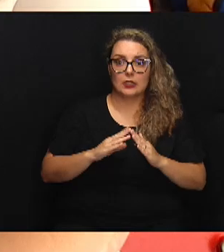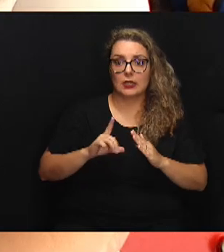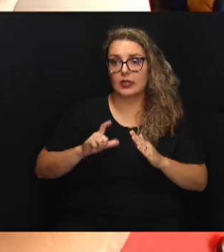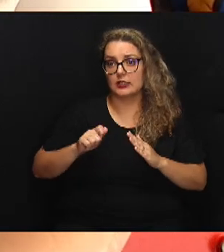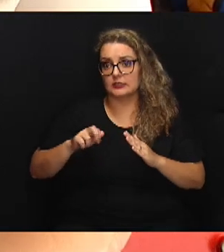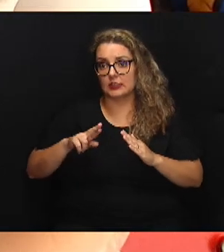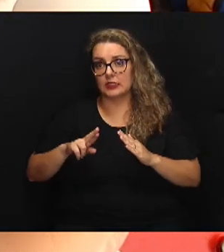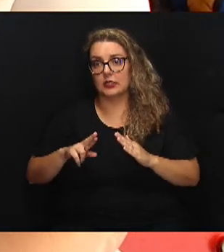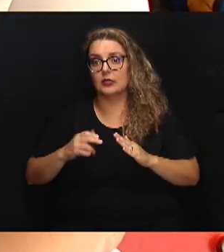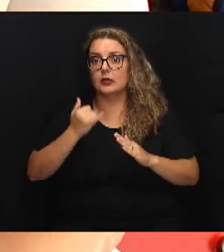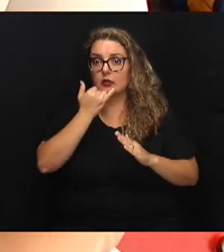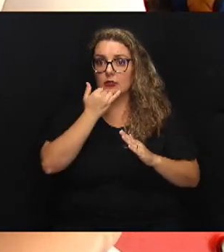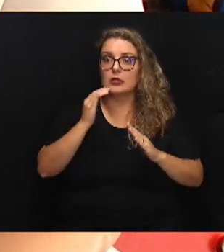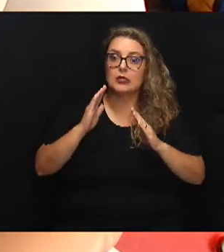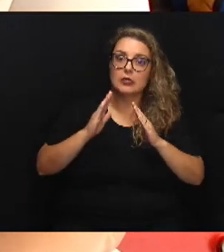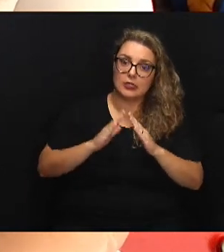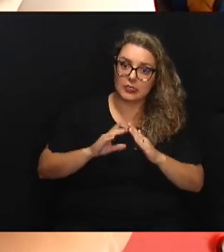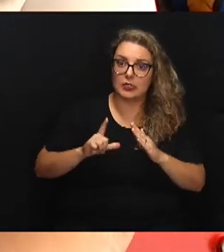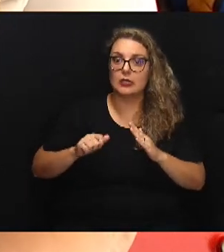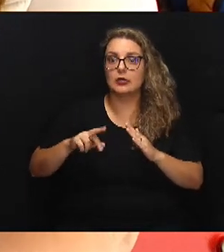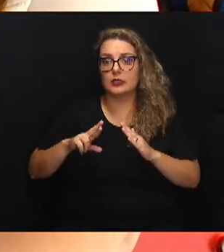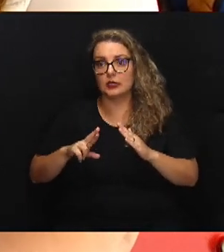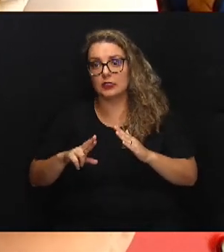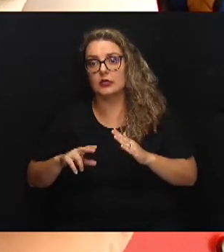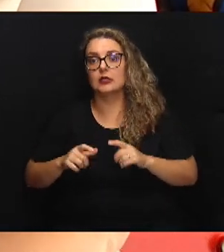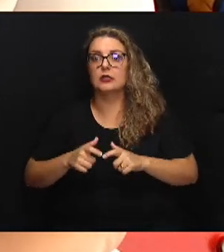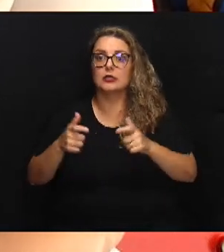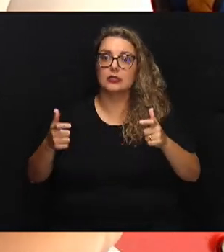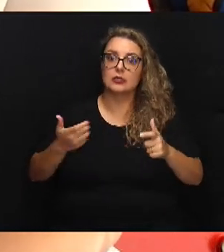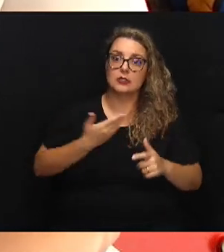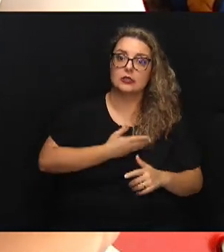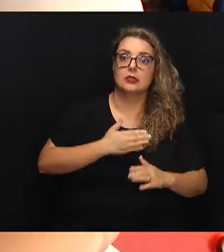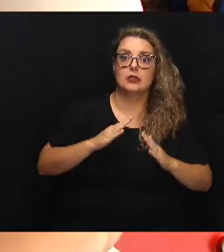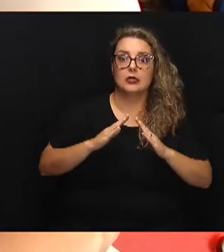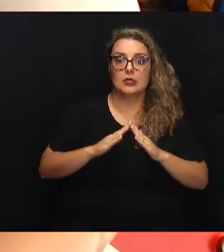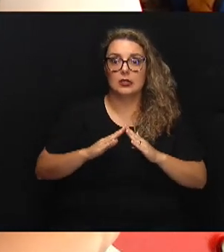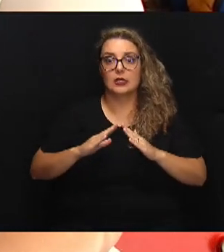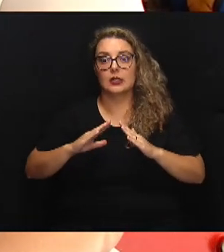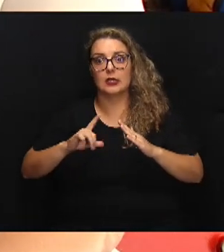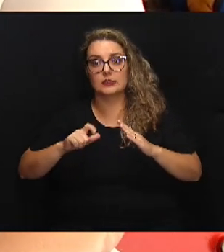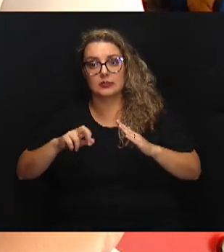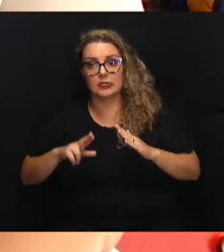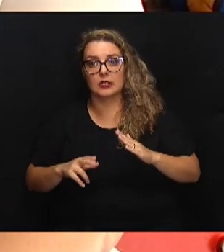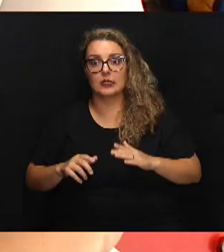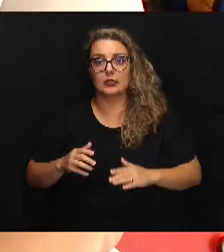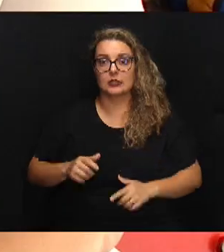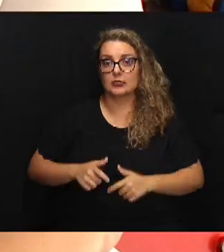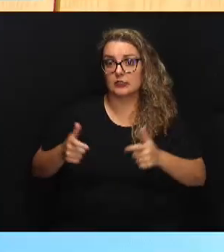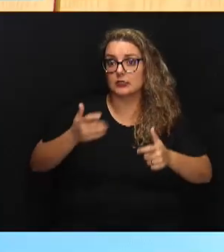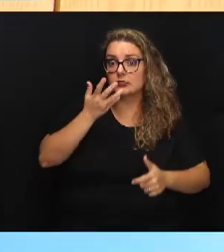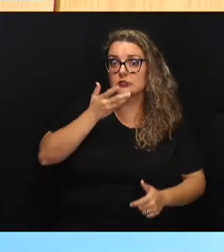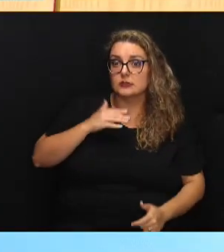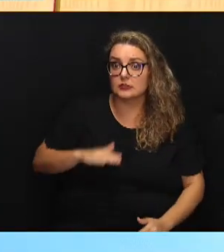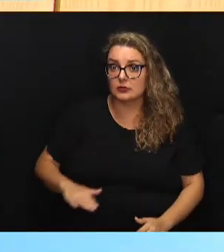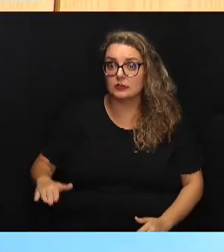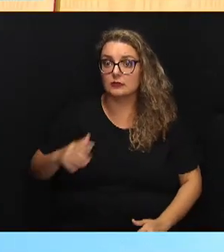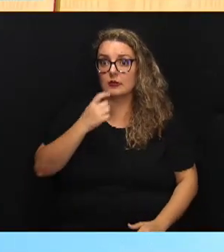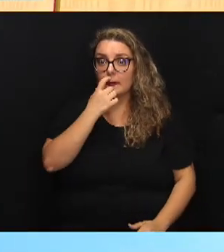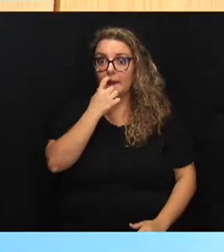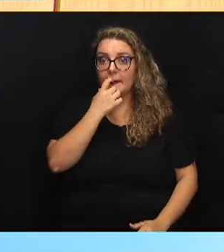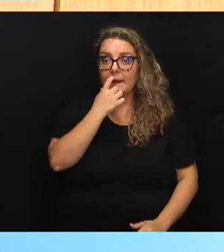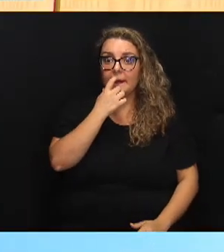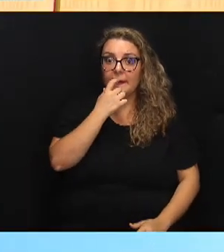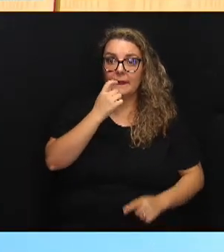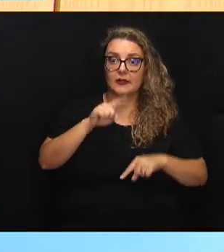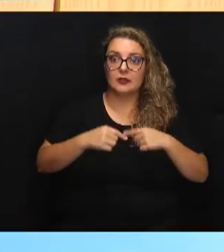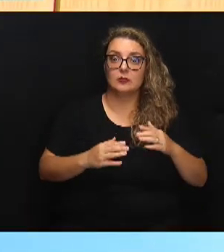Lar Grandes Amigos, Grandes Pequeninos. Depois veio também Lar Tia Mel, que é um outro abrigo